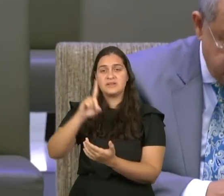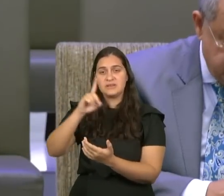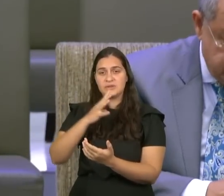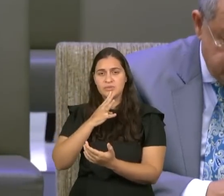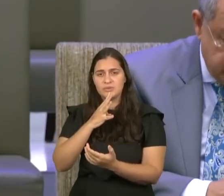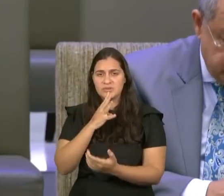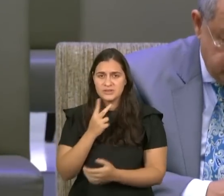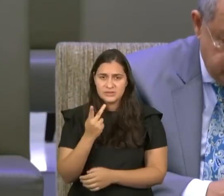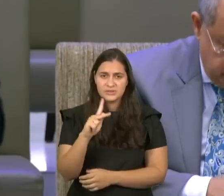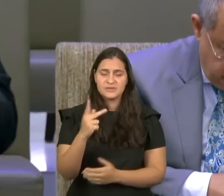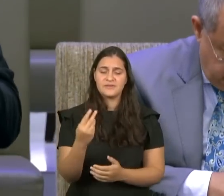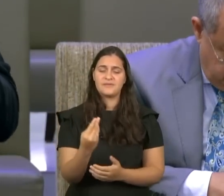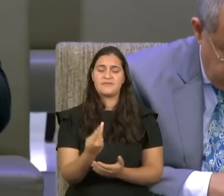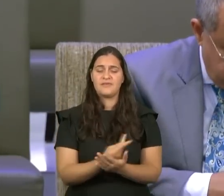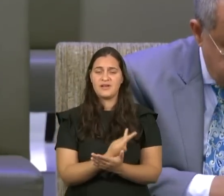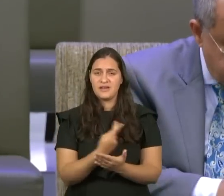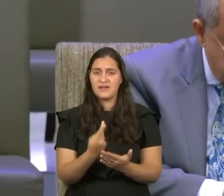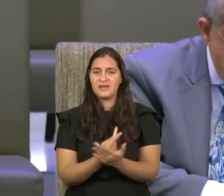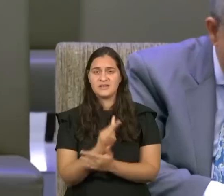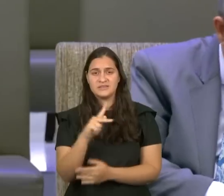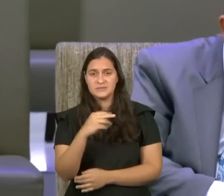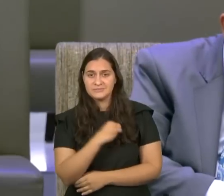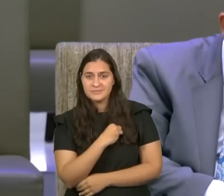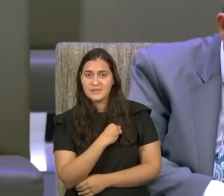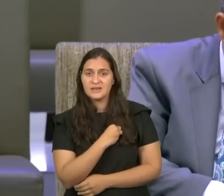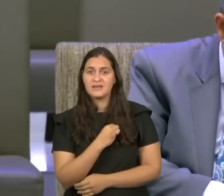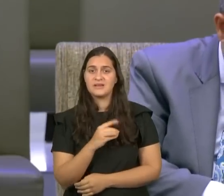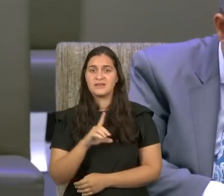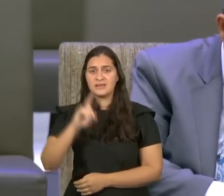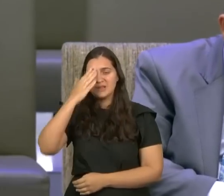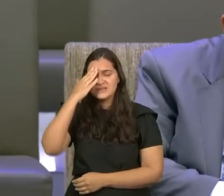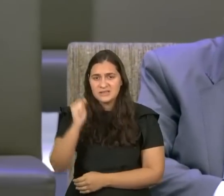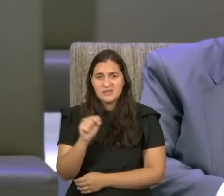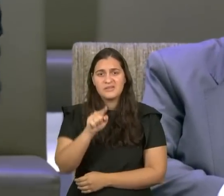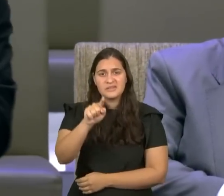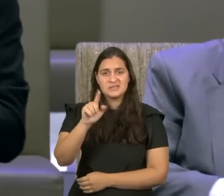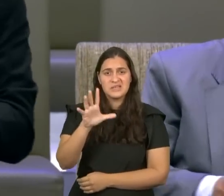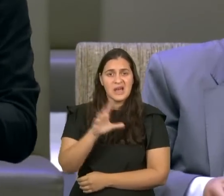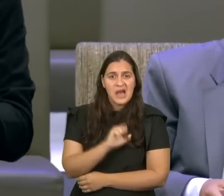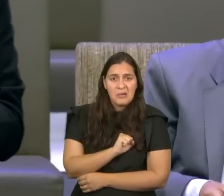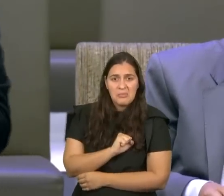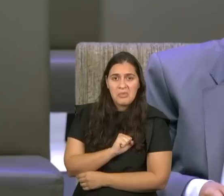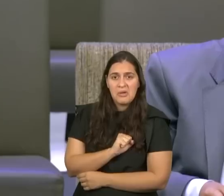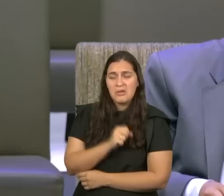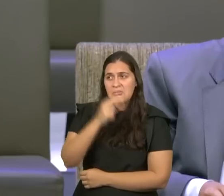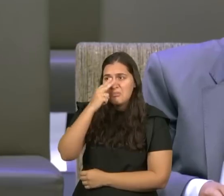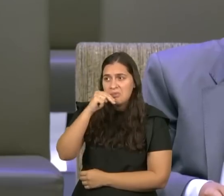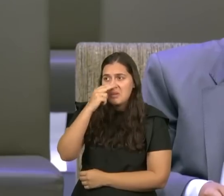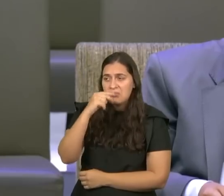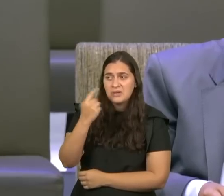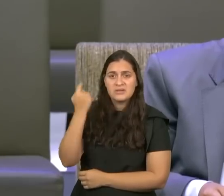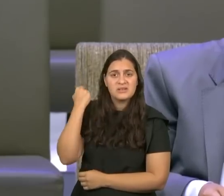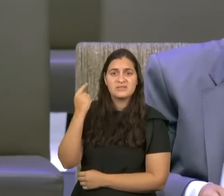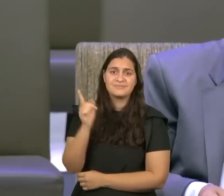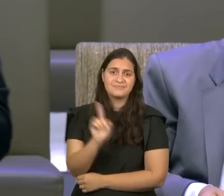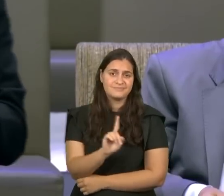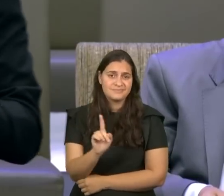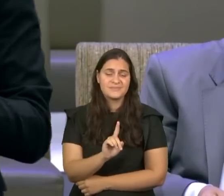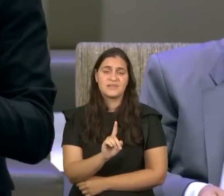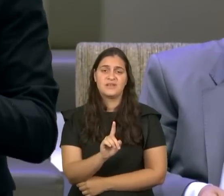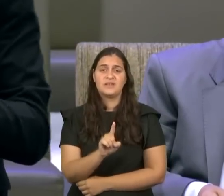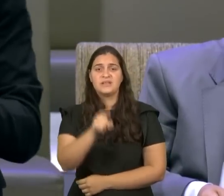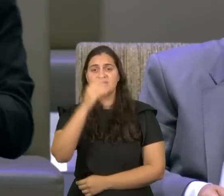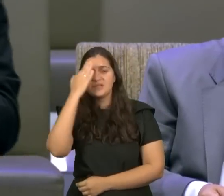suas falhas ele sabe que você não ama mais como antes ele sabe que você vive fugindo dele